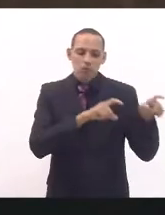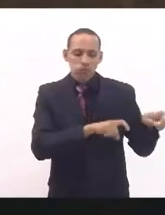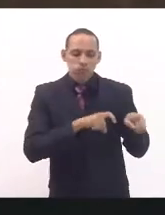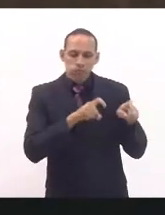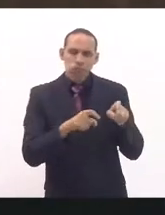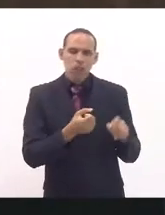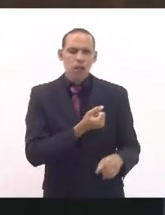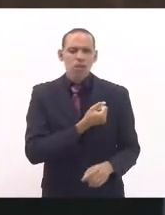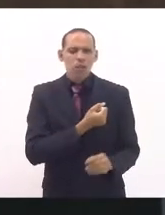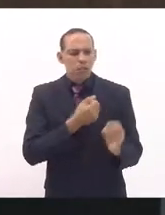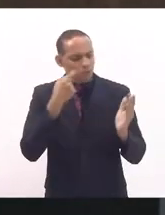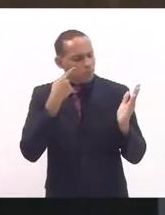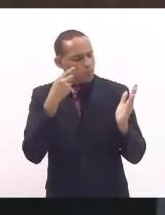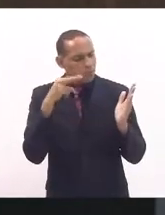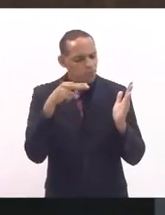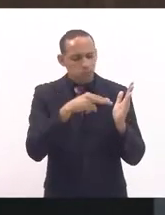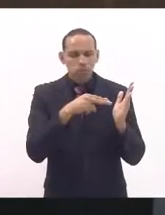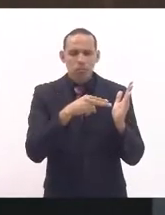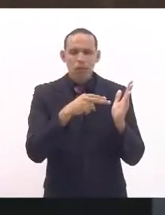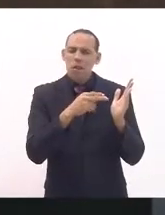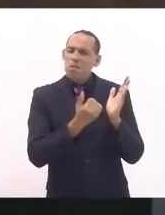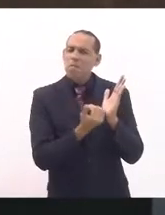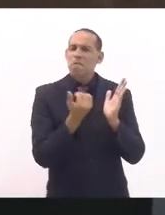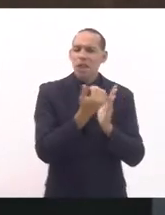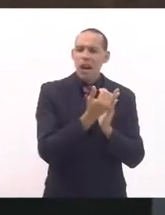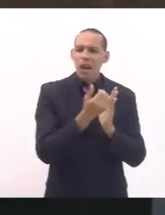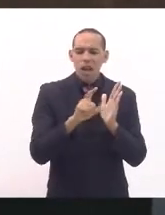chamou a atenção, que é superior ao que nós debatemos aqui, André.